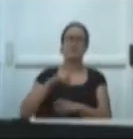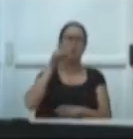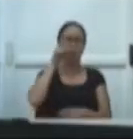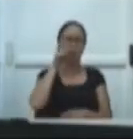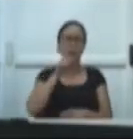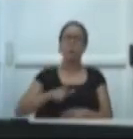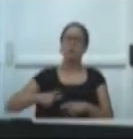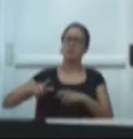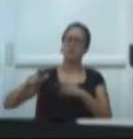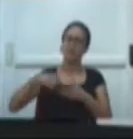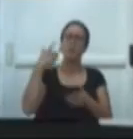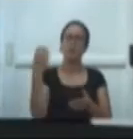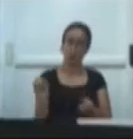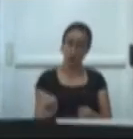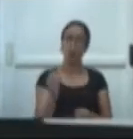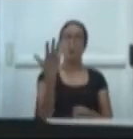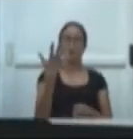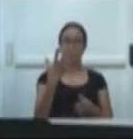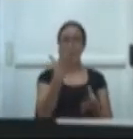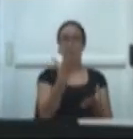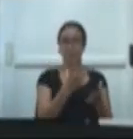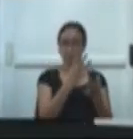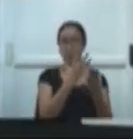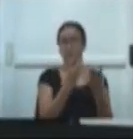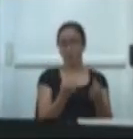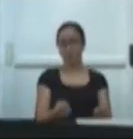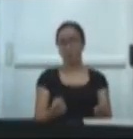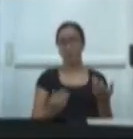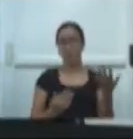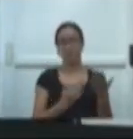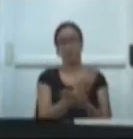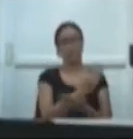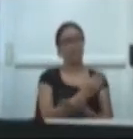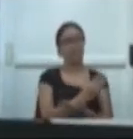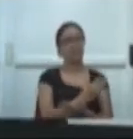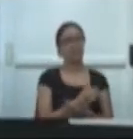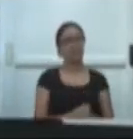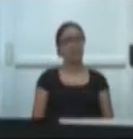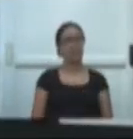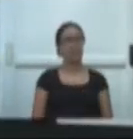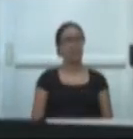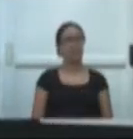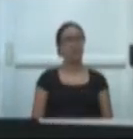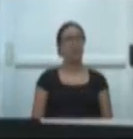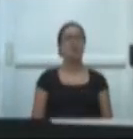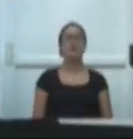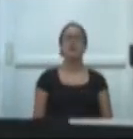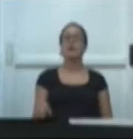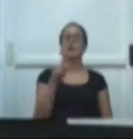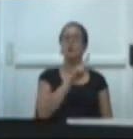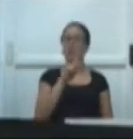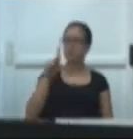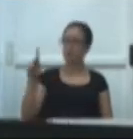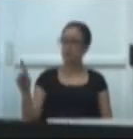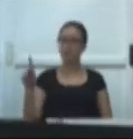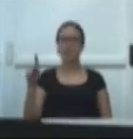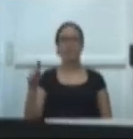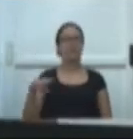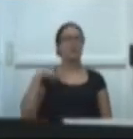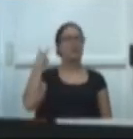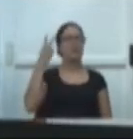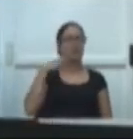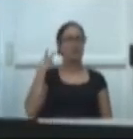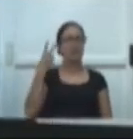muitos orientavam que não deveria fazer, porque tem polêmica. Os presidentes, os prefeitos, é preciso ter coragem. Quando o pastor